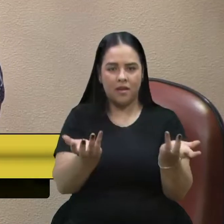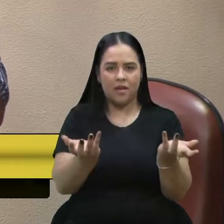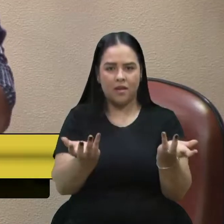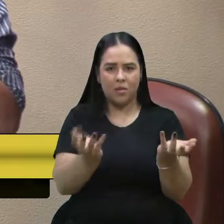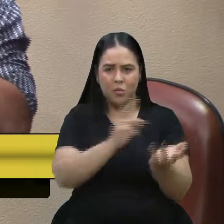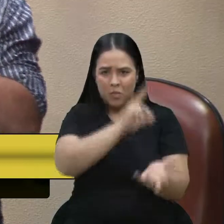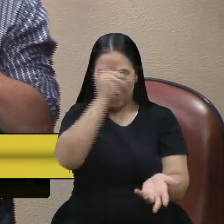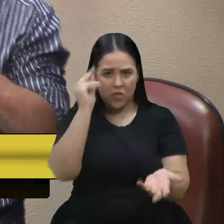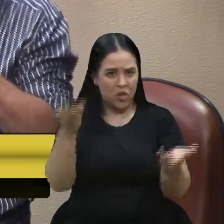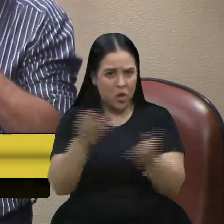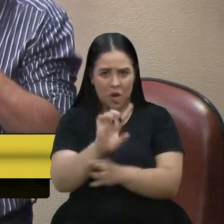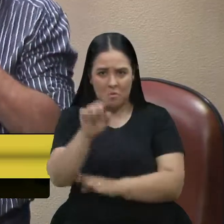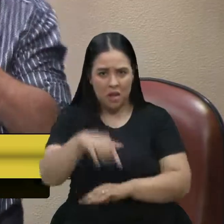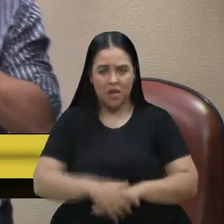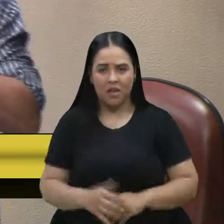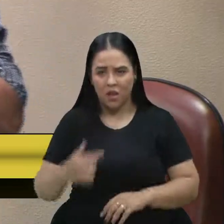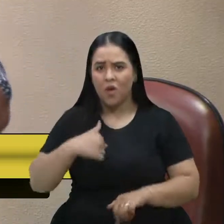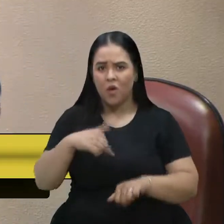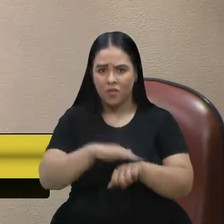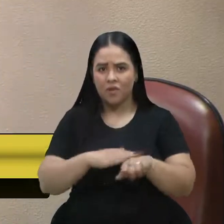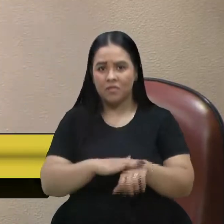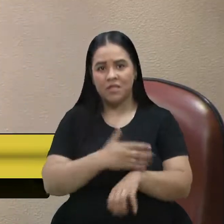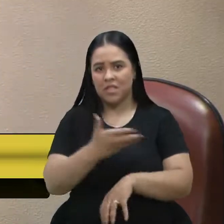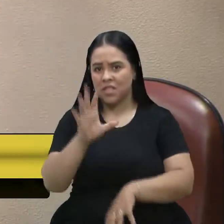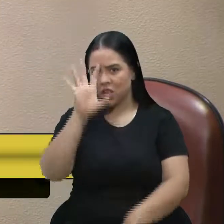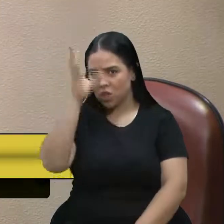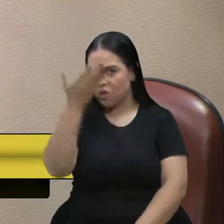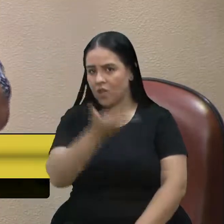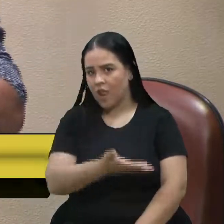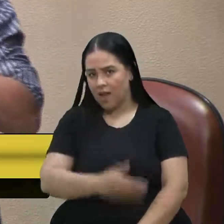Porque até eu conversei com eles. Não, vocês resolvam lá.